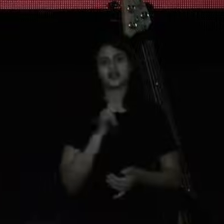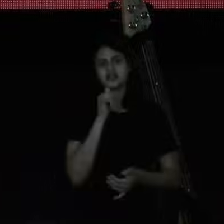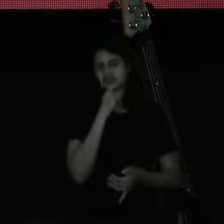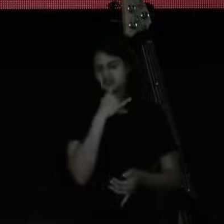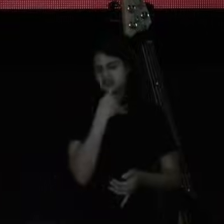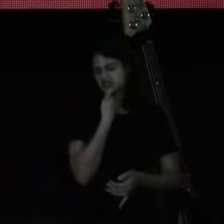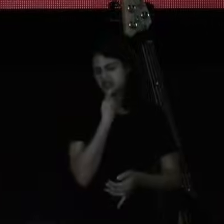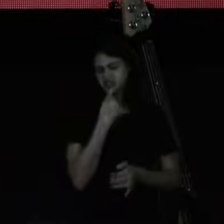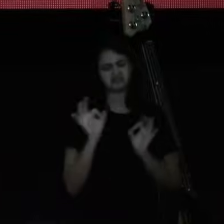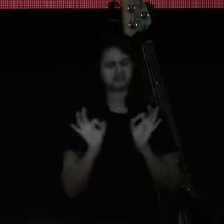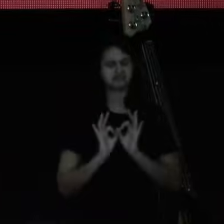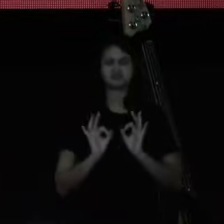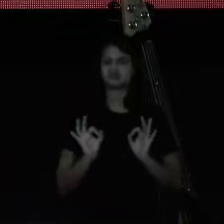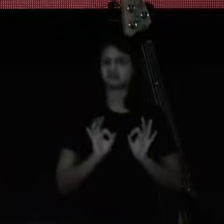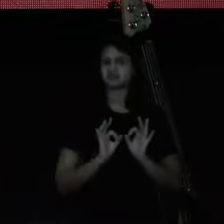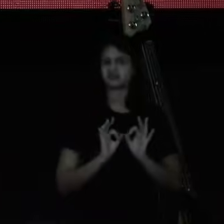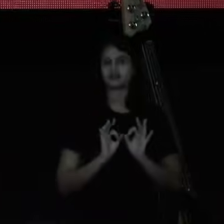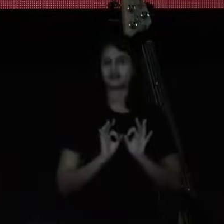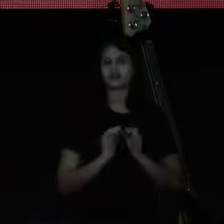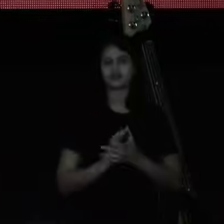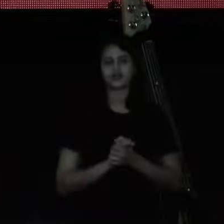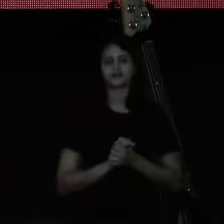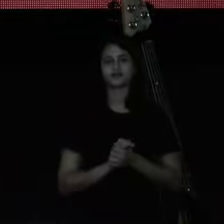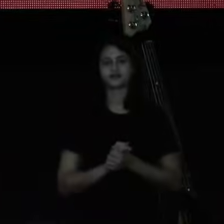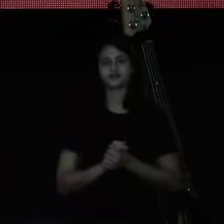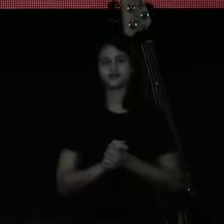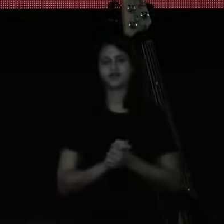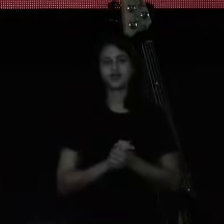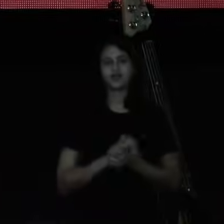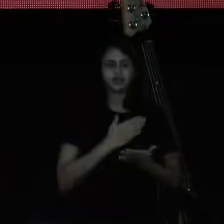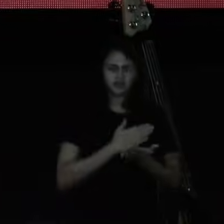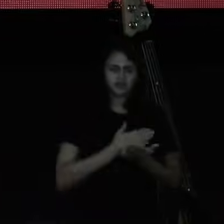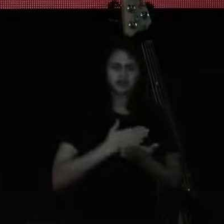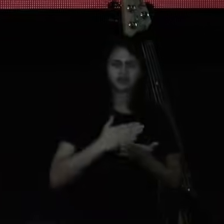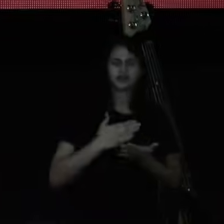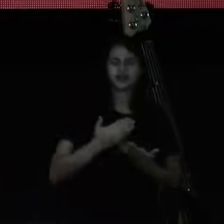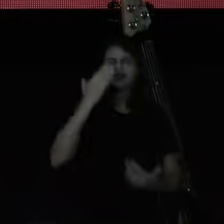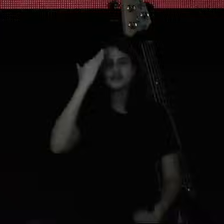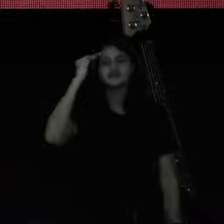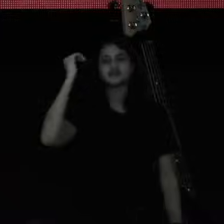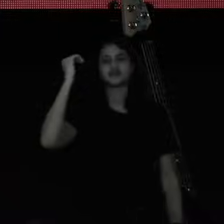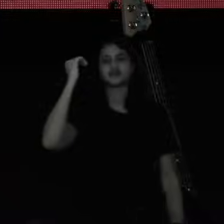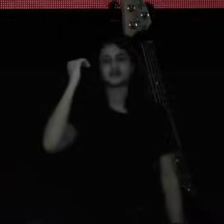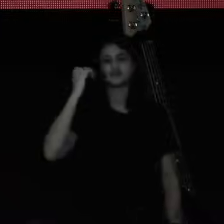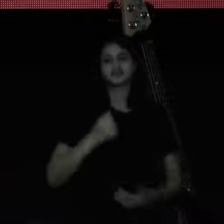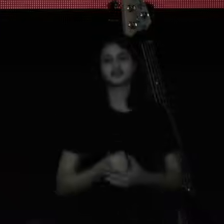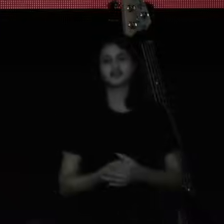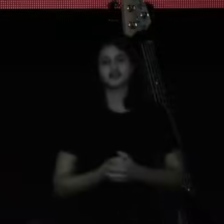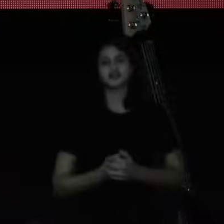pessoas. E aí, a gente começa a entender que